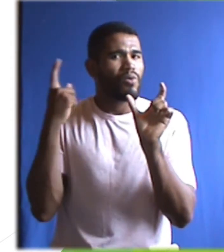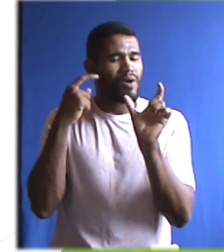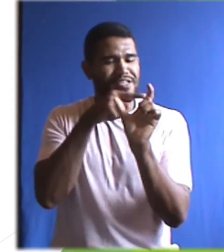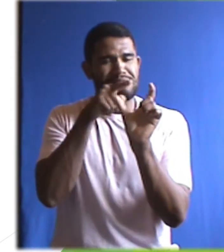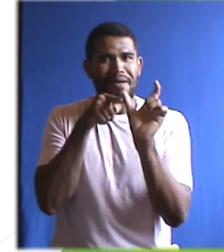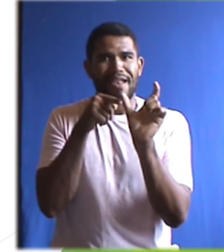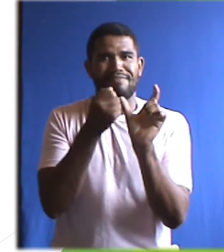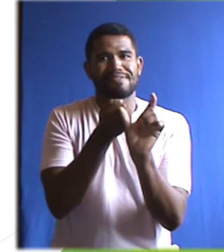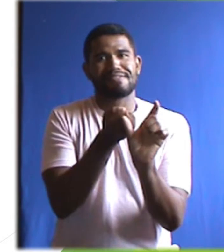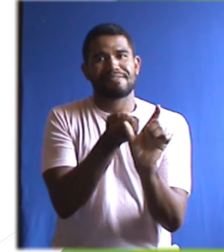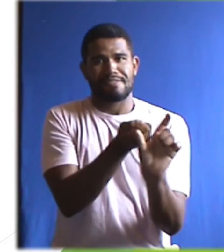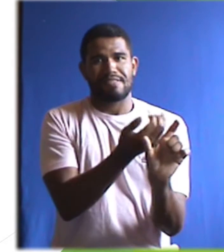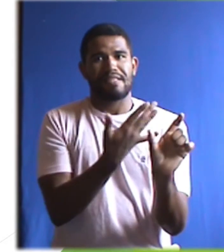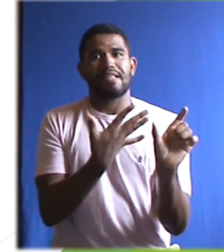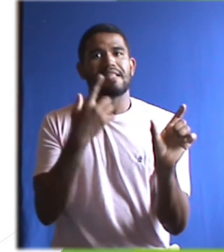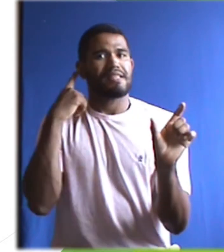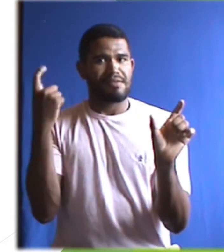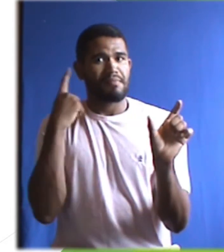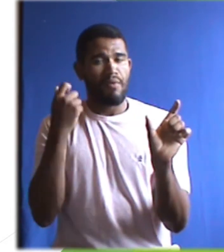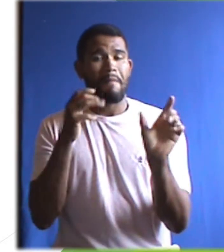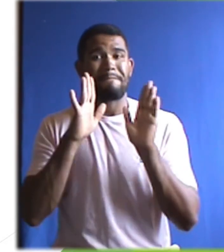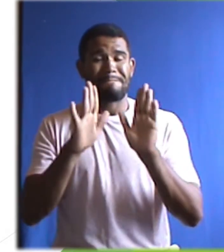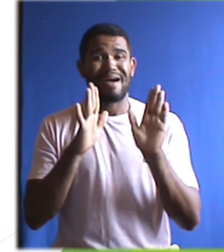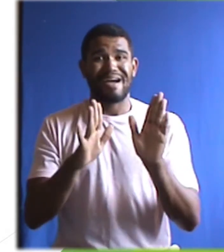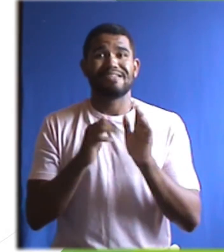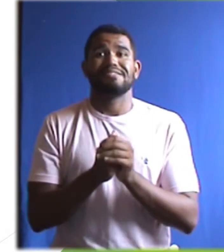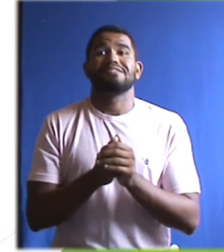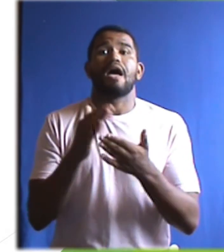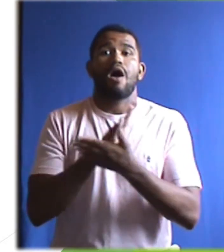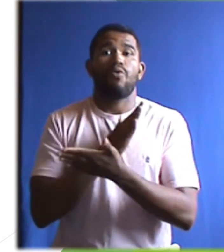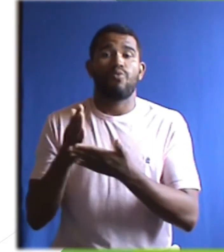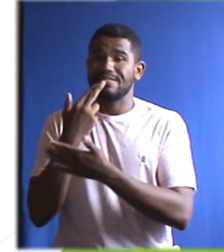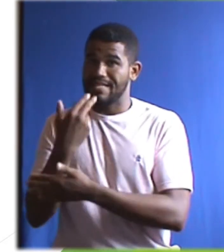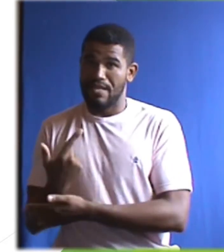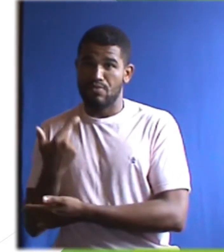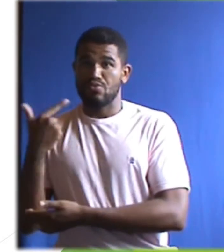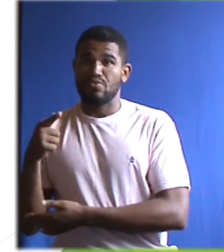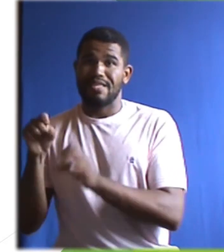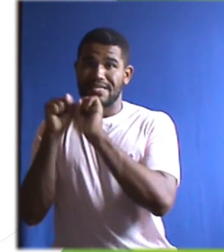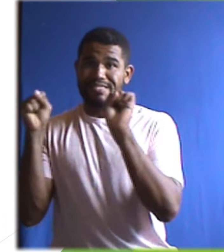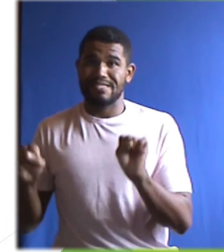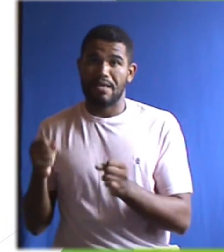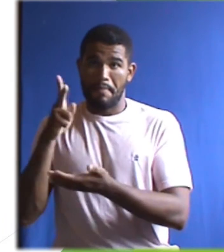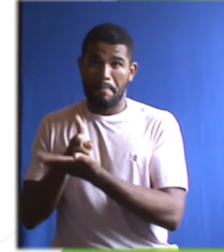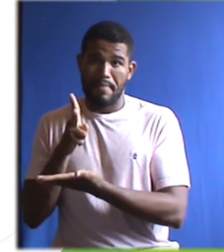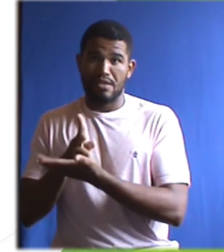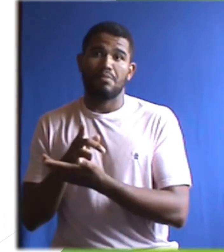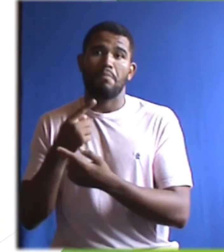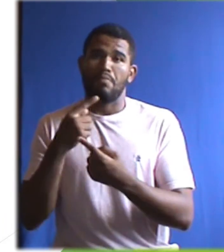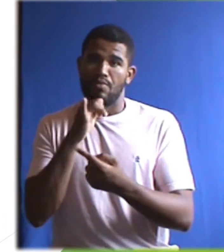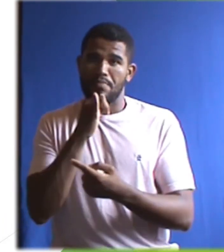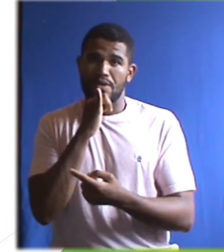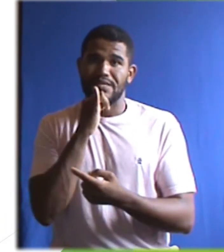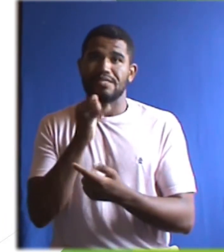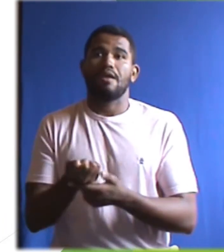muito fácil de ser compreendida através dos seus elementos fônicos. Mas há línguas que não têm